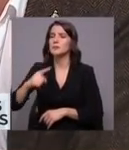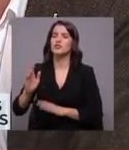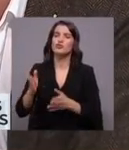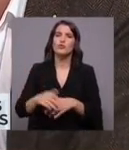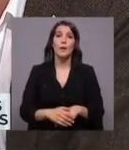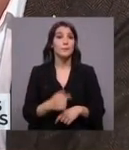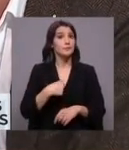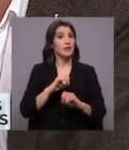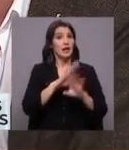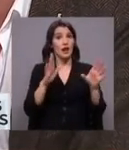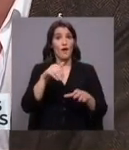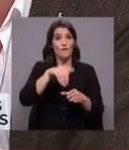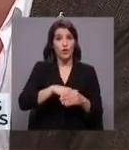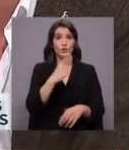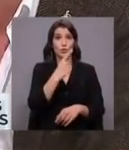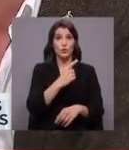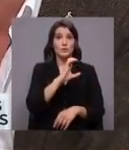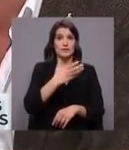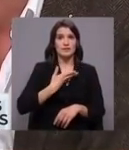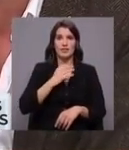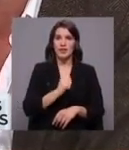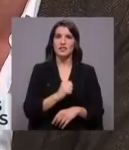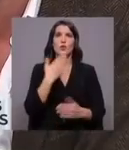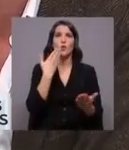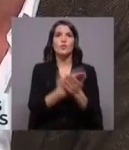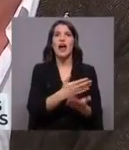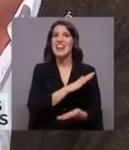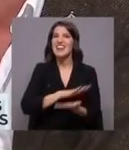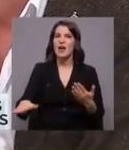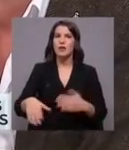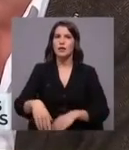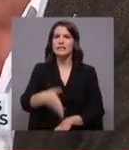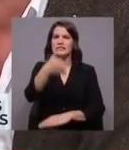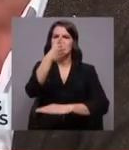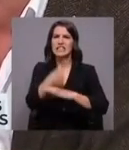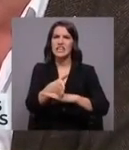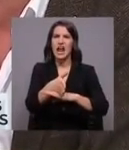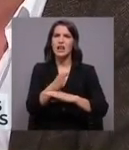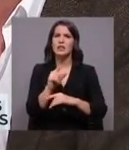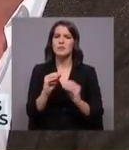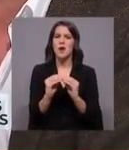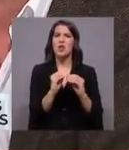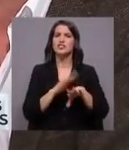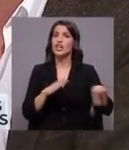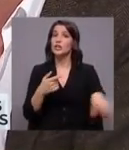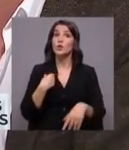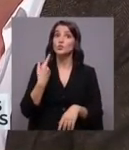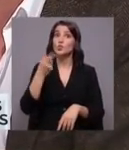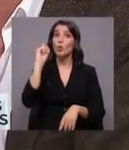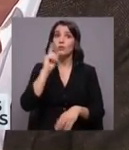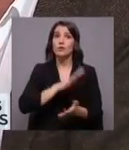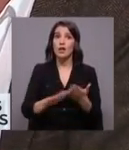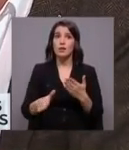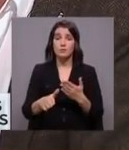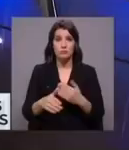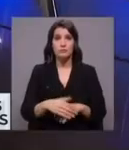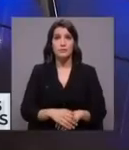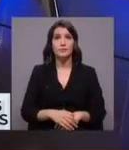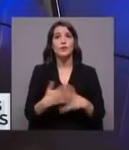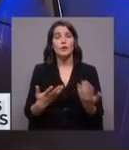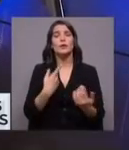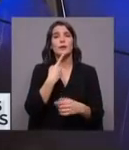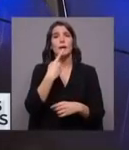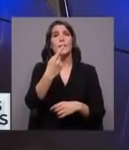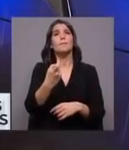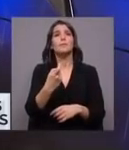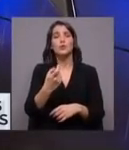ela é que eu sou muito lado um foco não cedesse não se virar para ver usar nenhum bloco Central vermelho a gente vai fazer a pergunta que alegra a pergunta é o tem